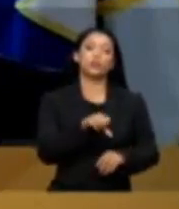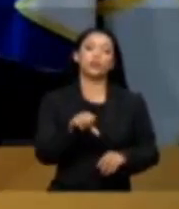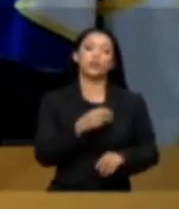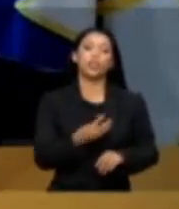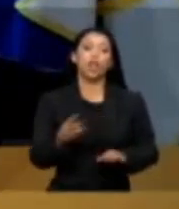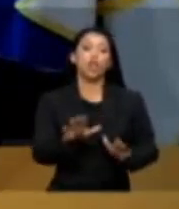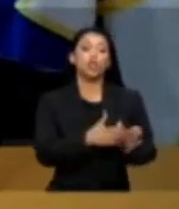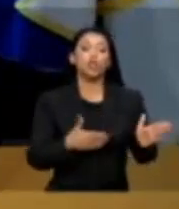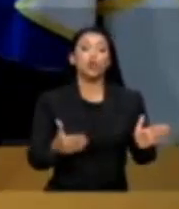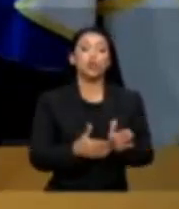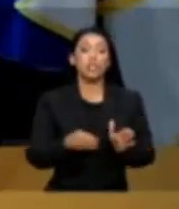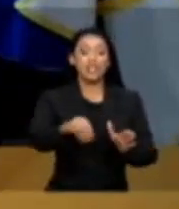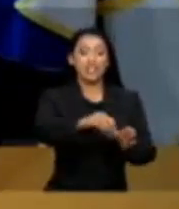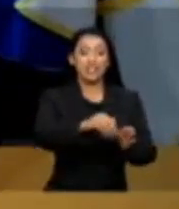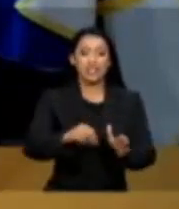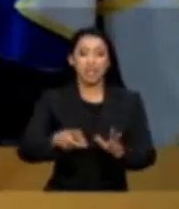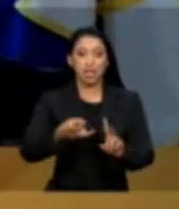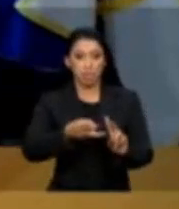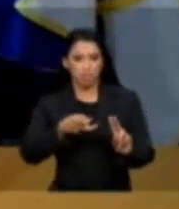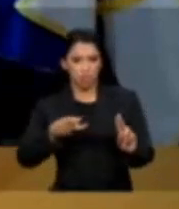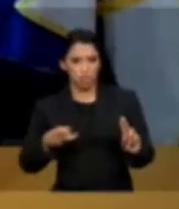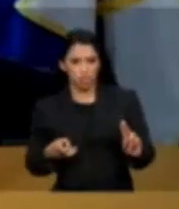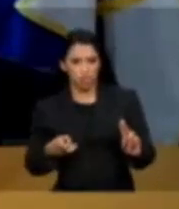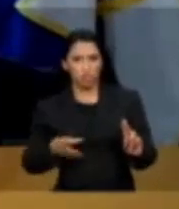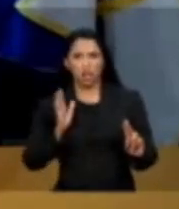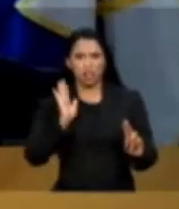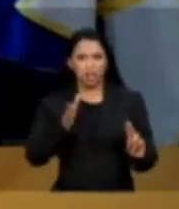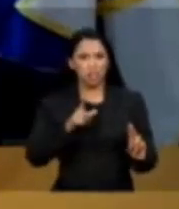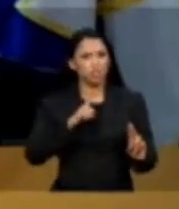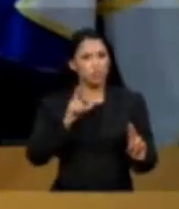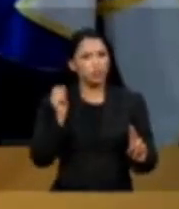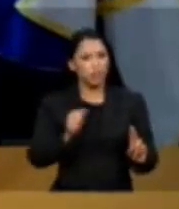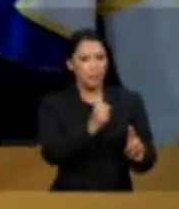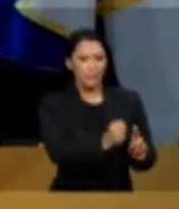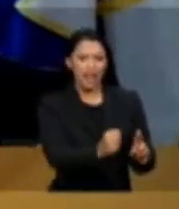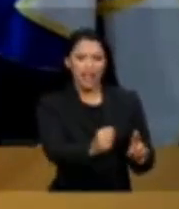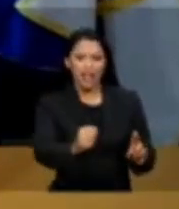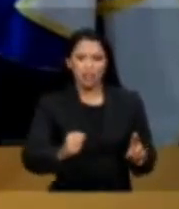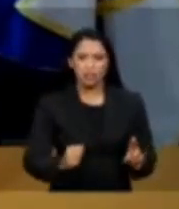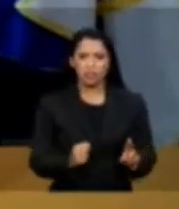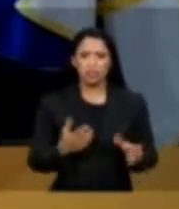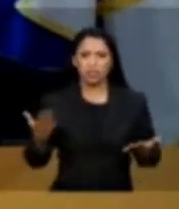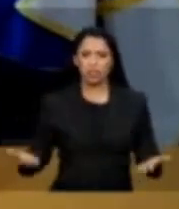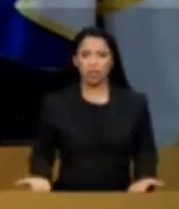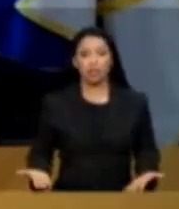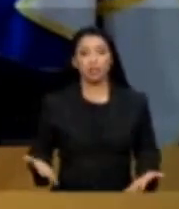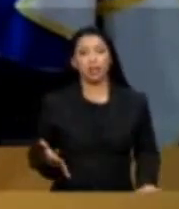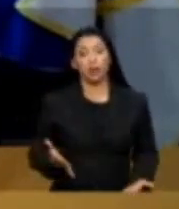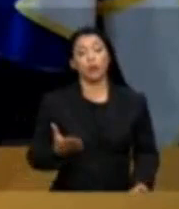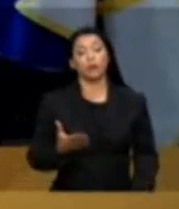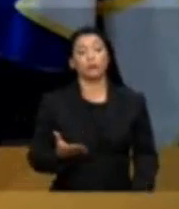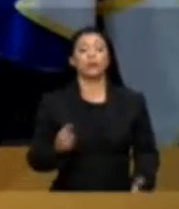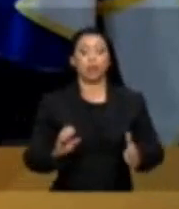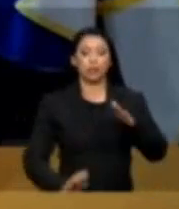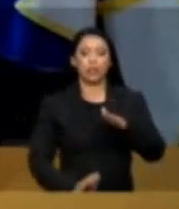terras indígenas já deveriam estar demarcadas no Brasil. Há, portanto, uma mora do Estado